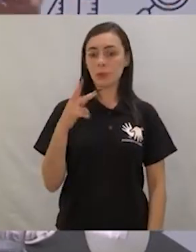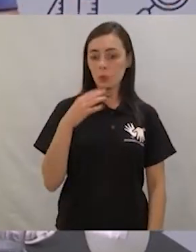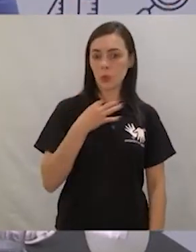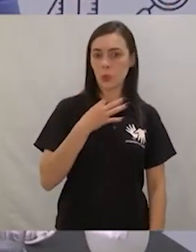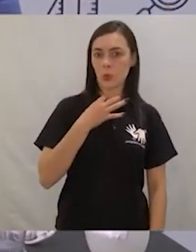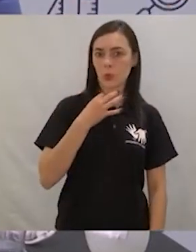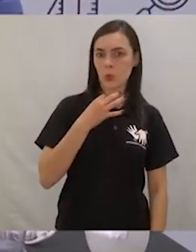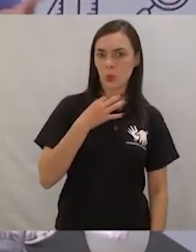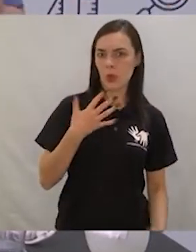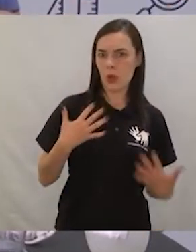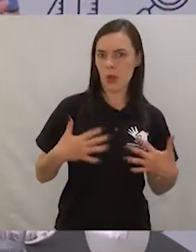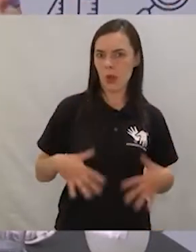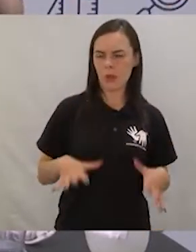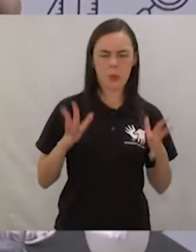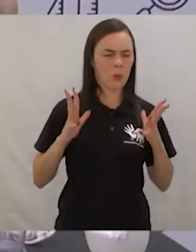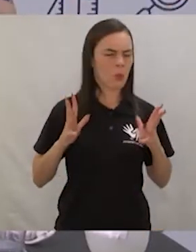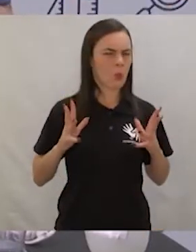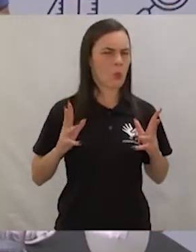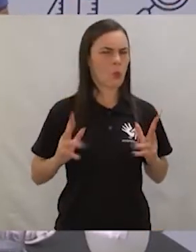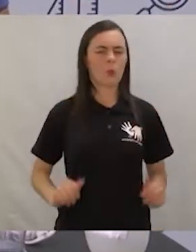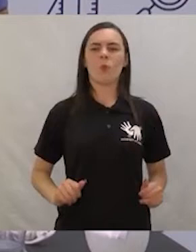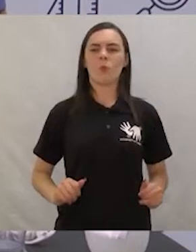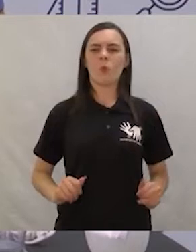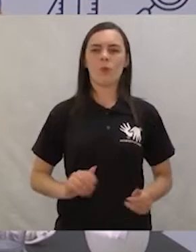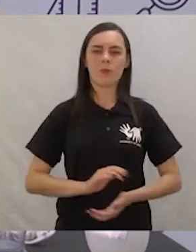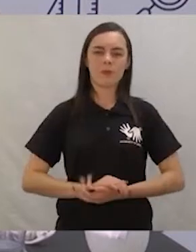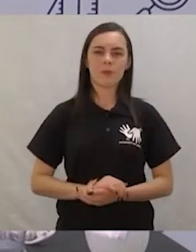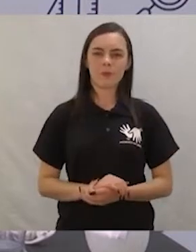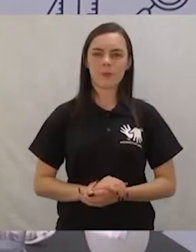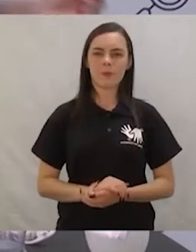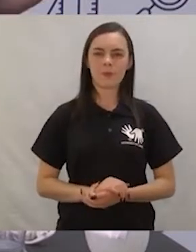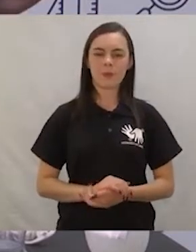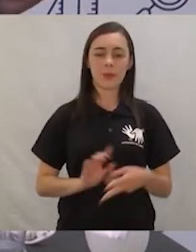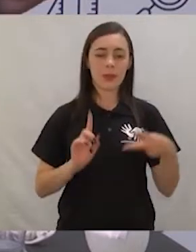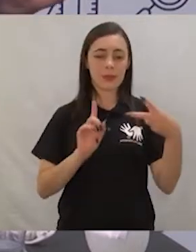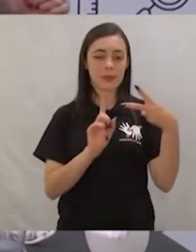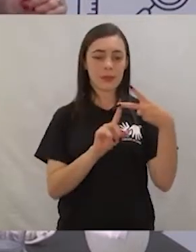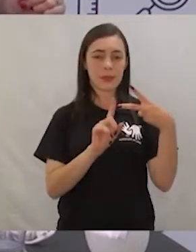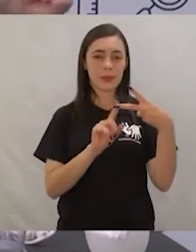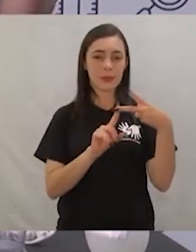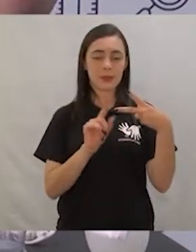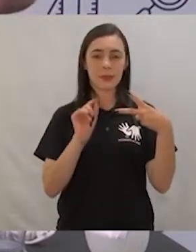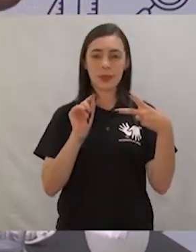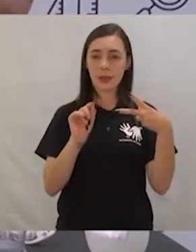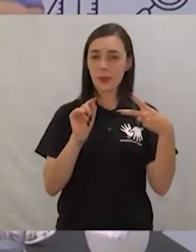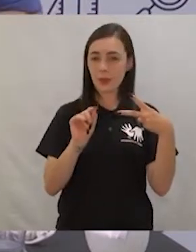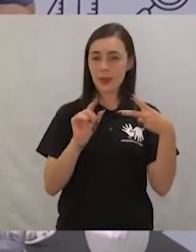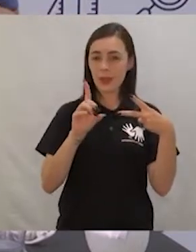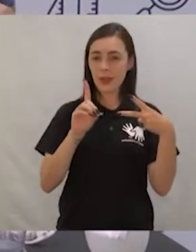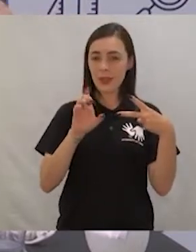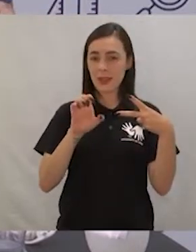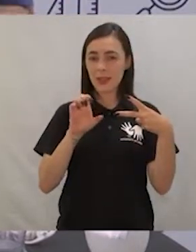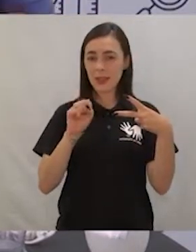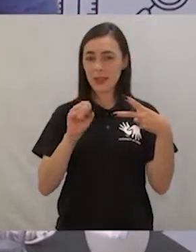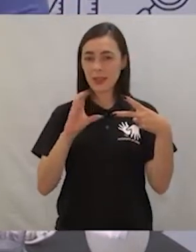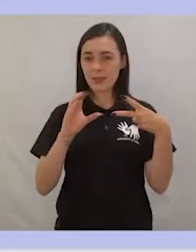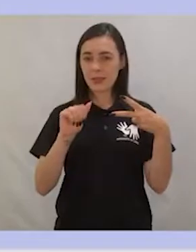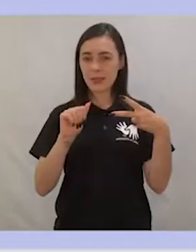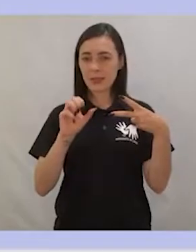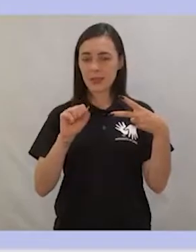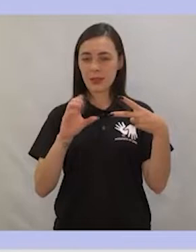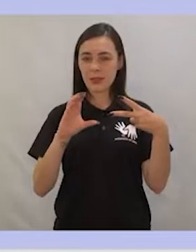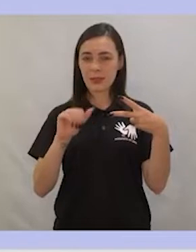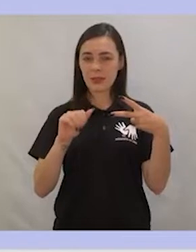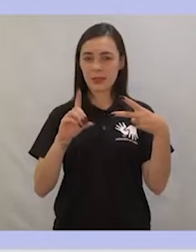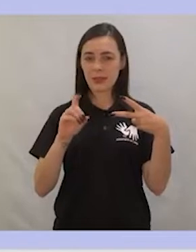está limpíssima, né? Está muito limpo. Uma outra palavra que a Letícia estava com dúvida era